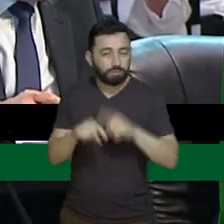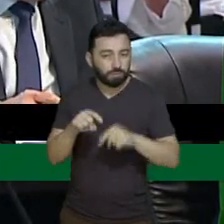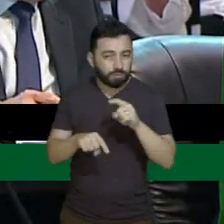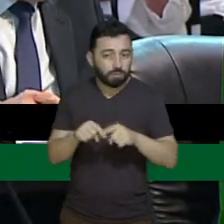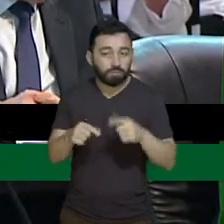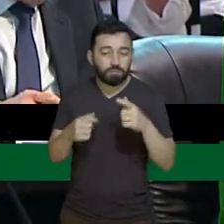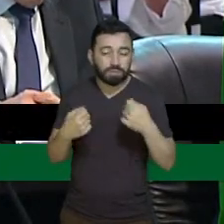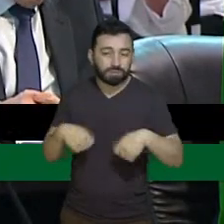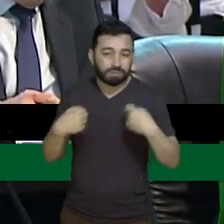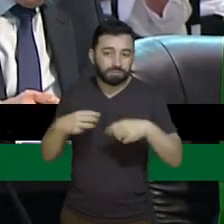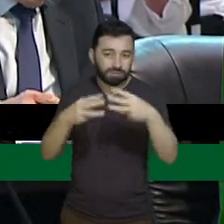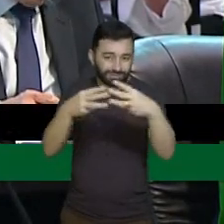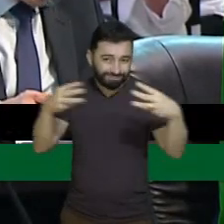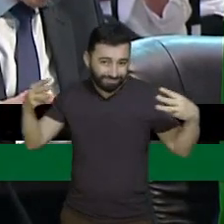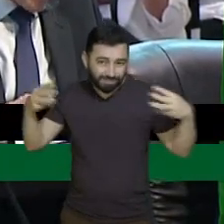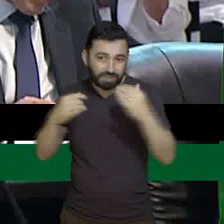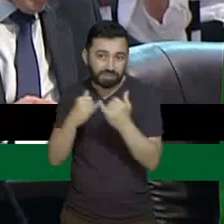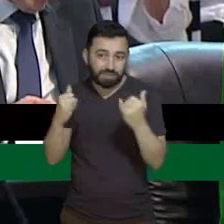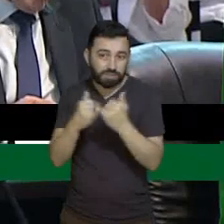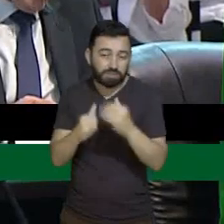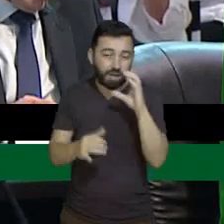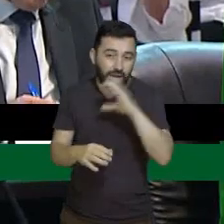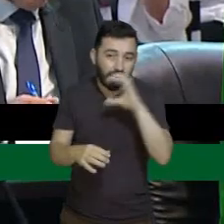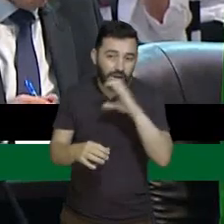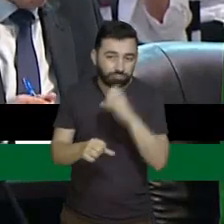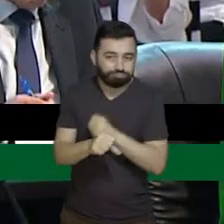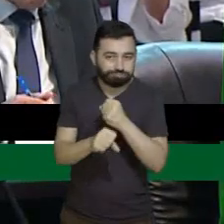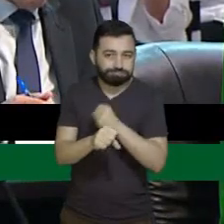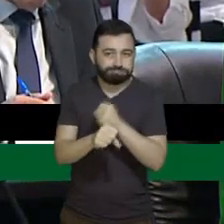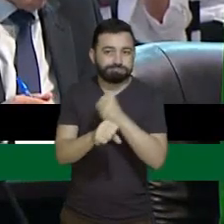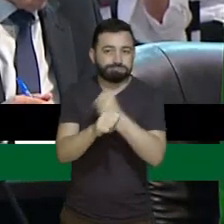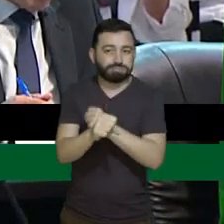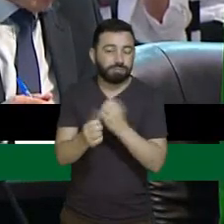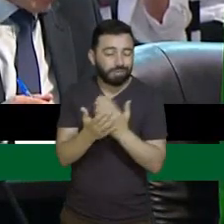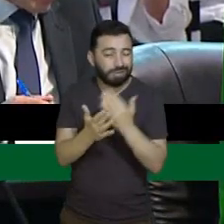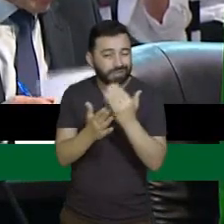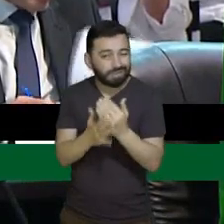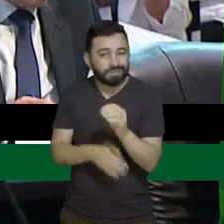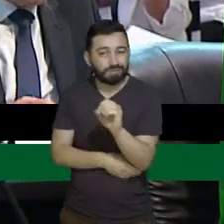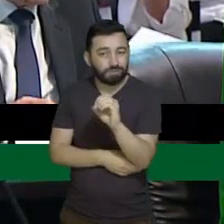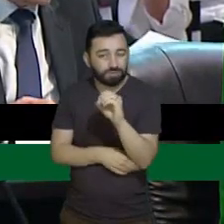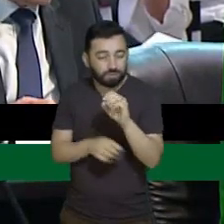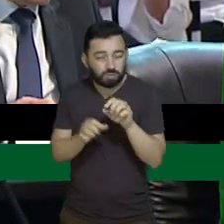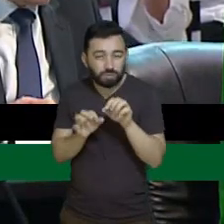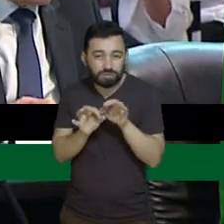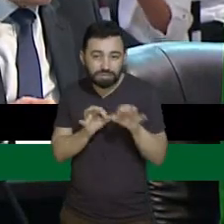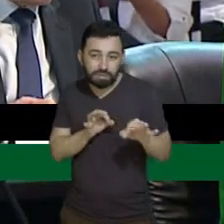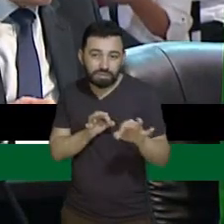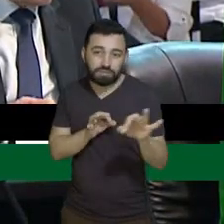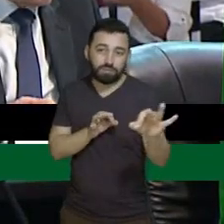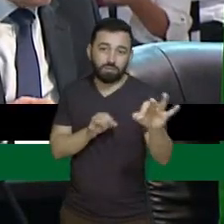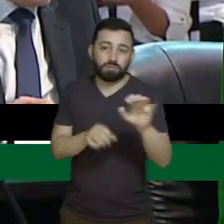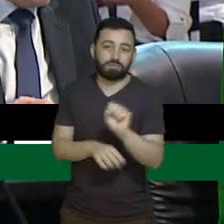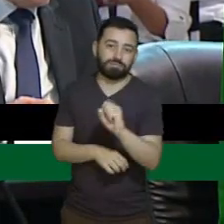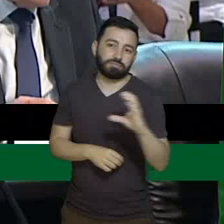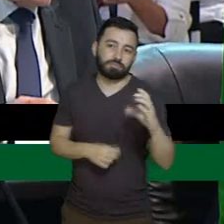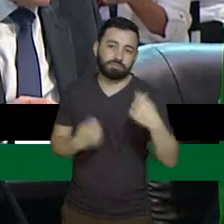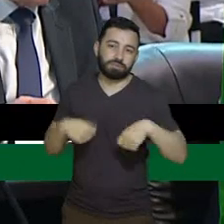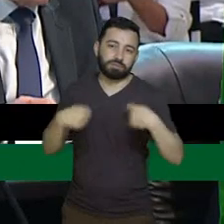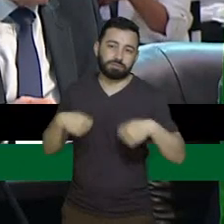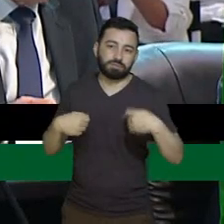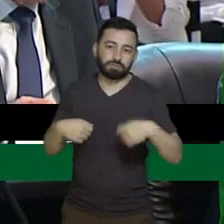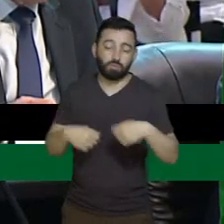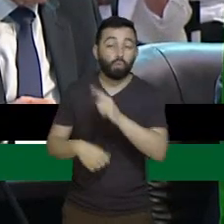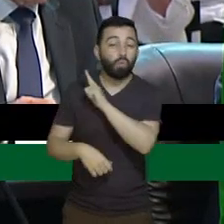trifásica avance numa velocidade maior para o interior de Santa Catarina. O Estado de Santa Catarina, o